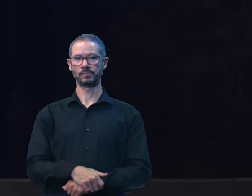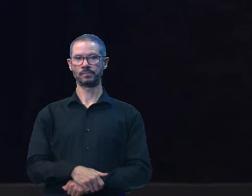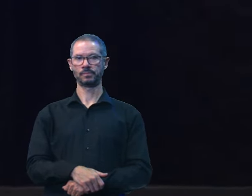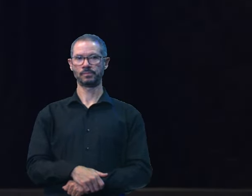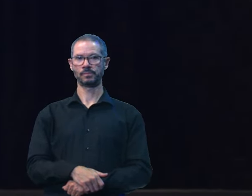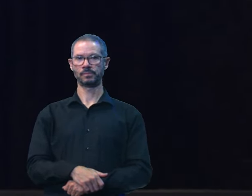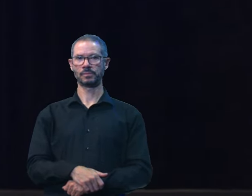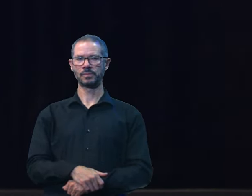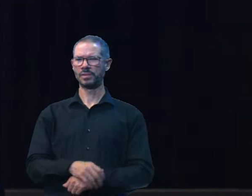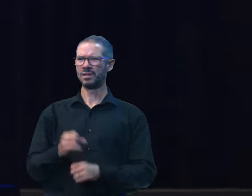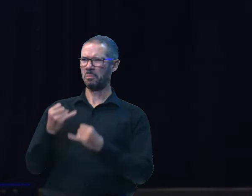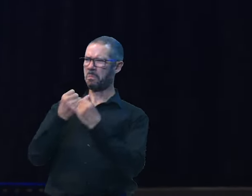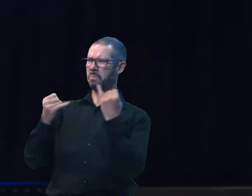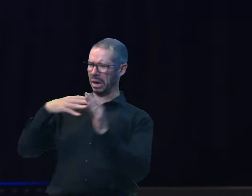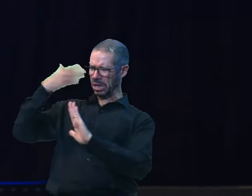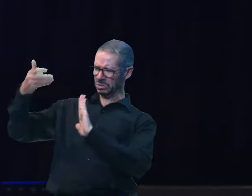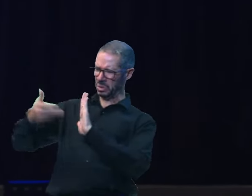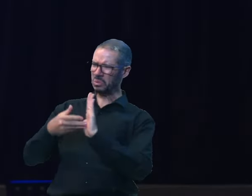Parece que tudo dói.